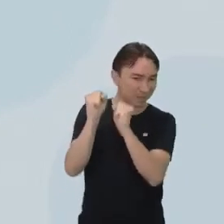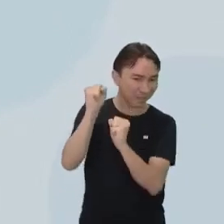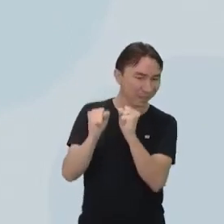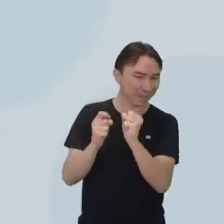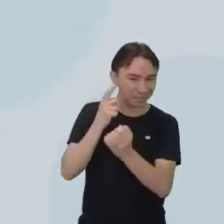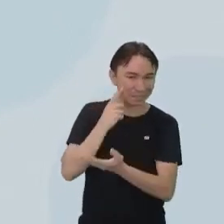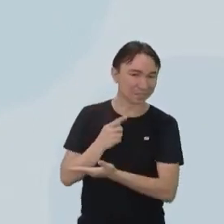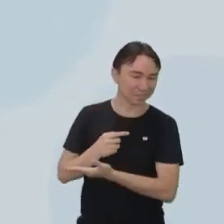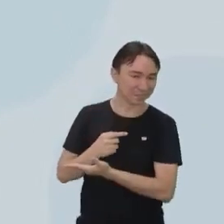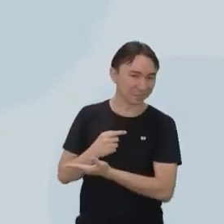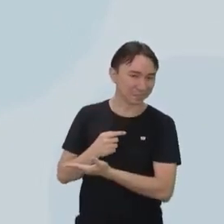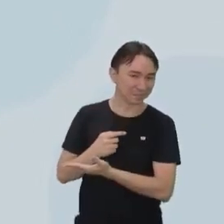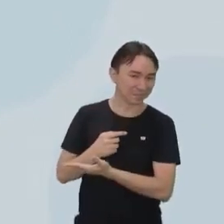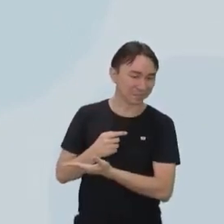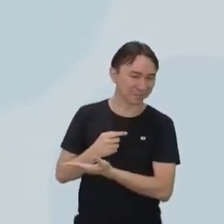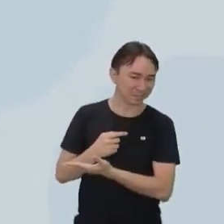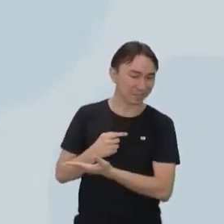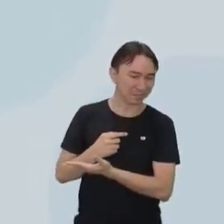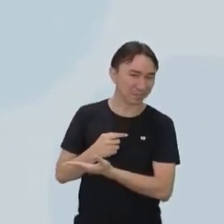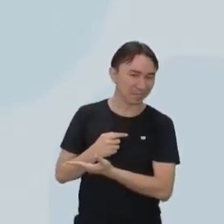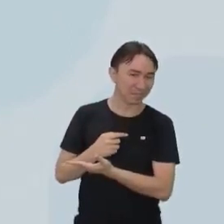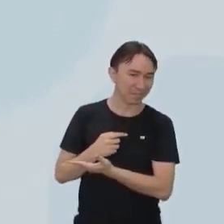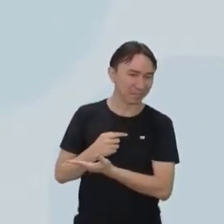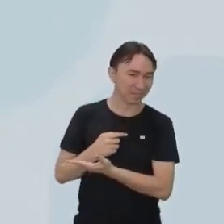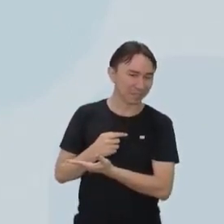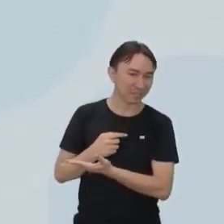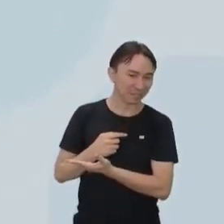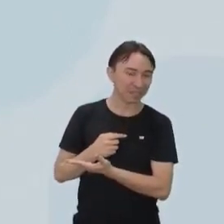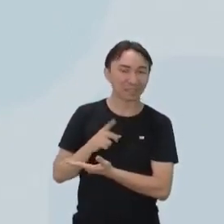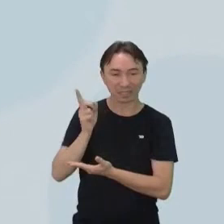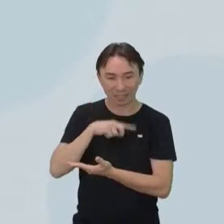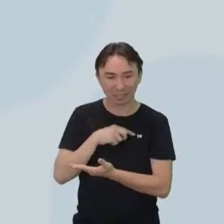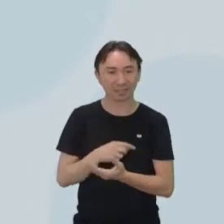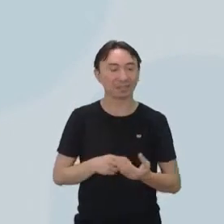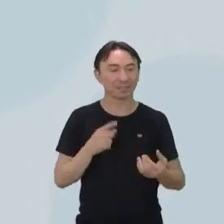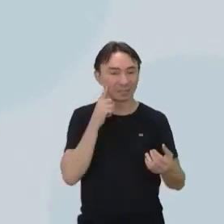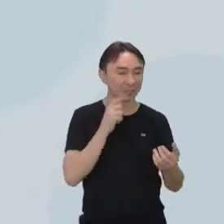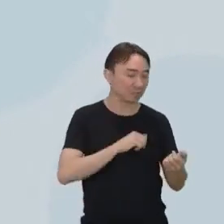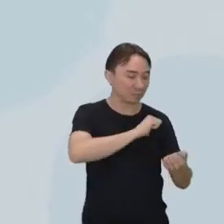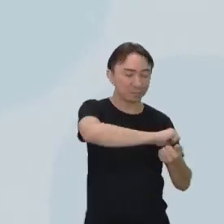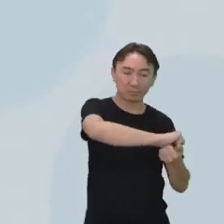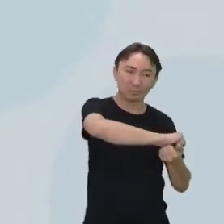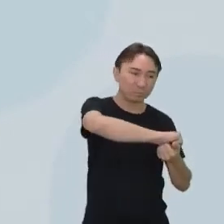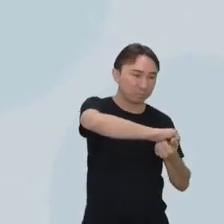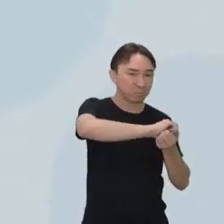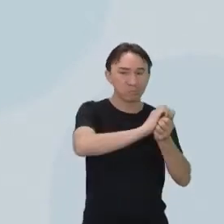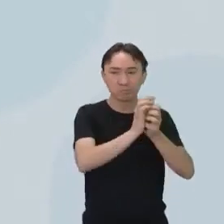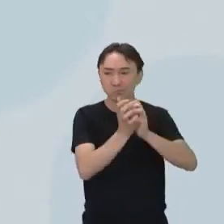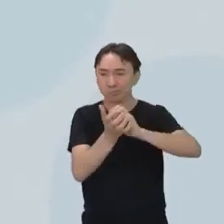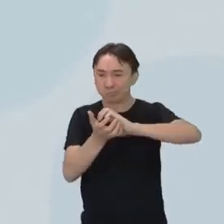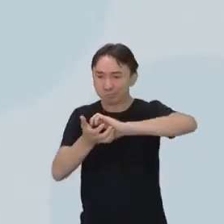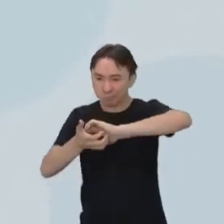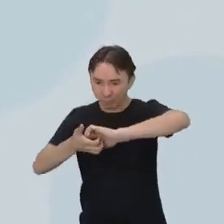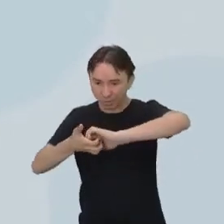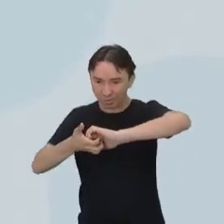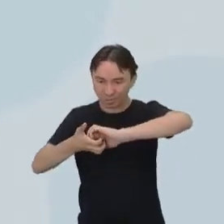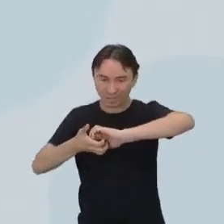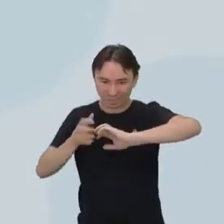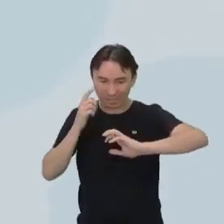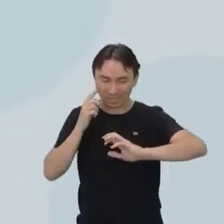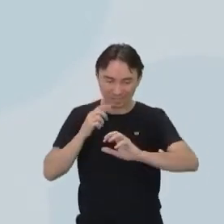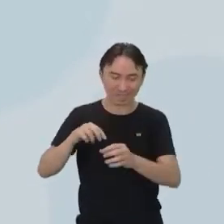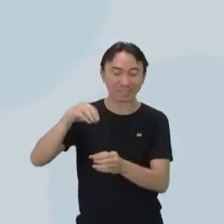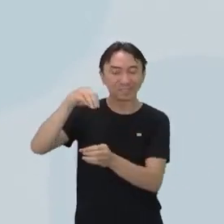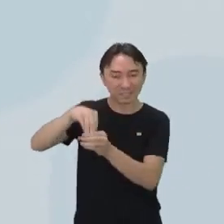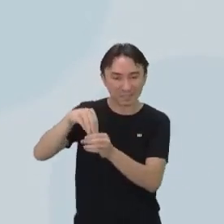logística de transformação do calcário na usina. Então, o que